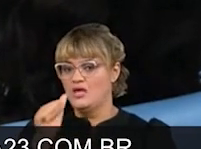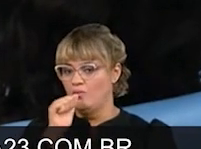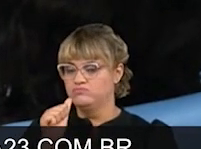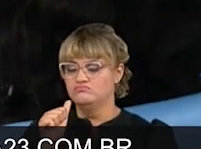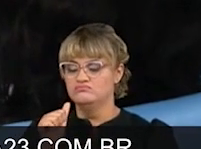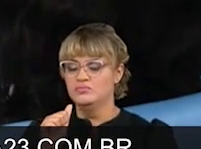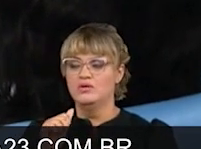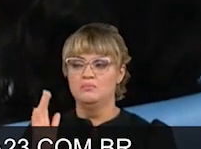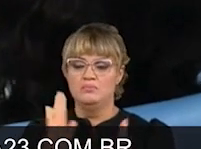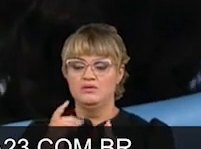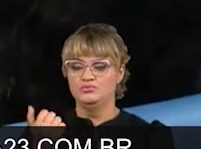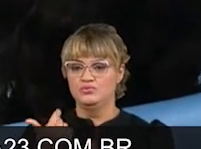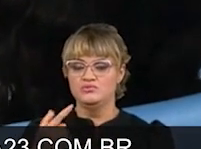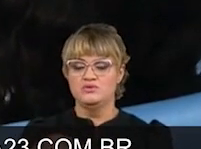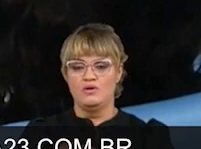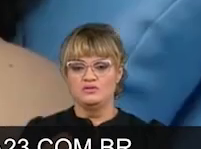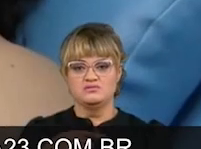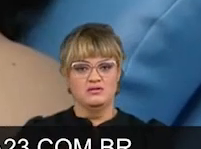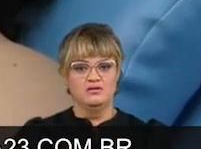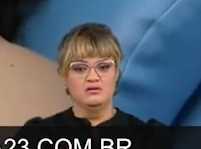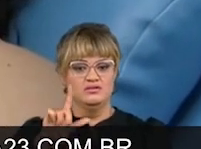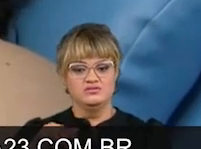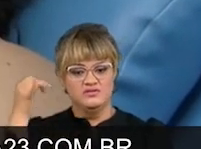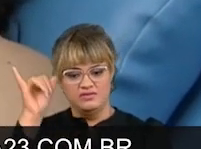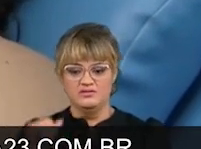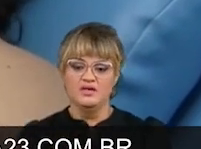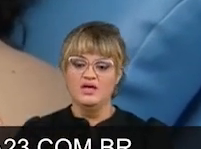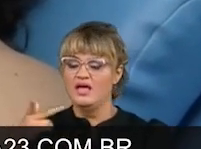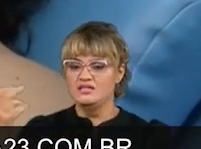bebida alcoólica nas 12 horas anteriores à coleta. Rapidinho, não dói nadinha de nada.